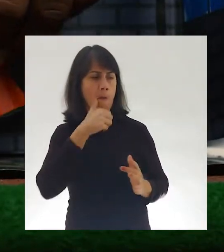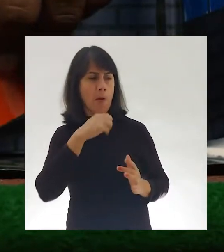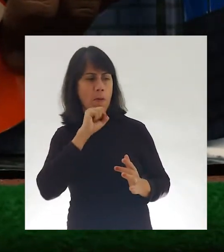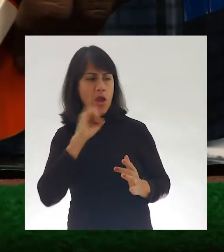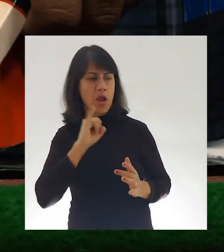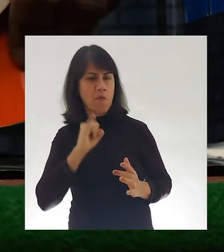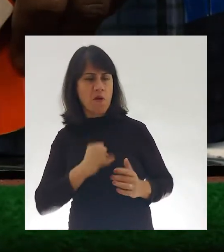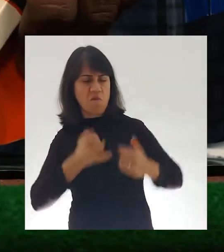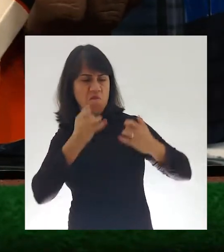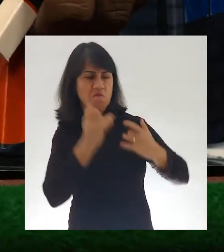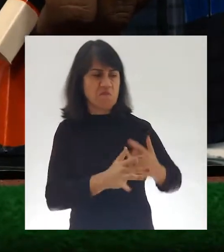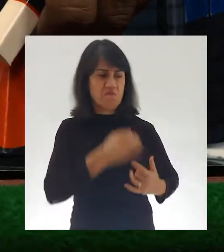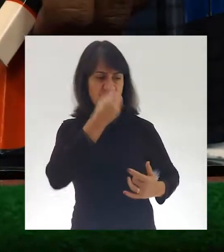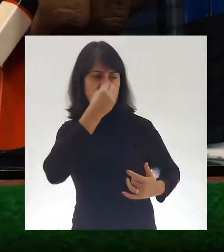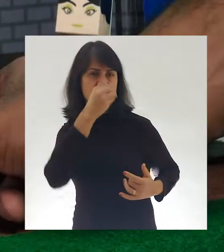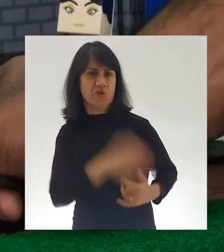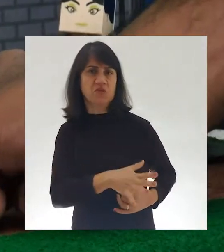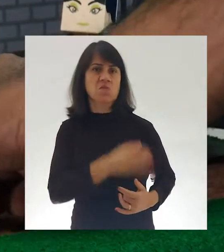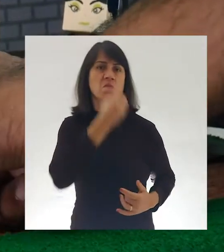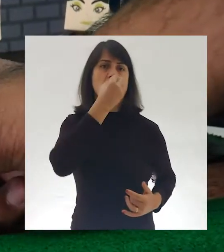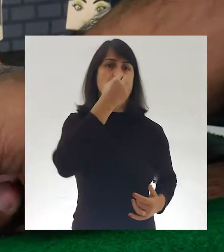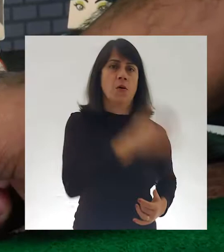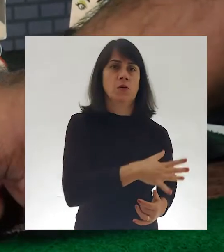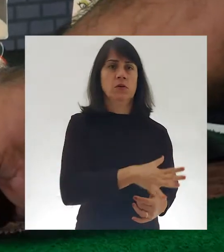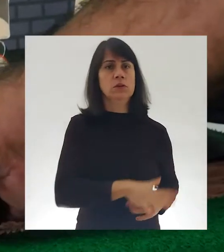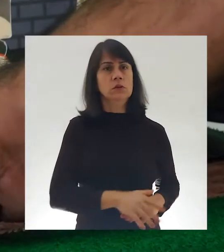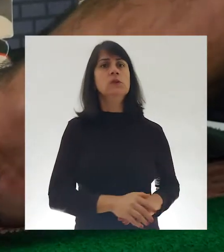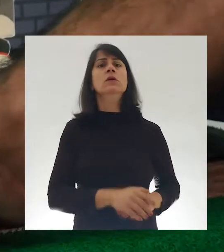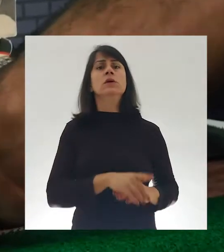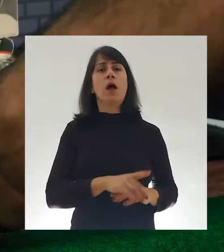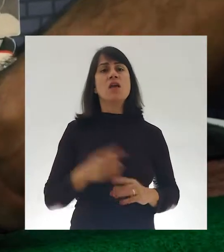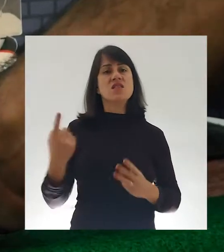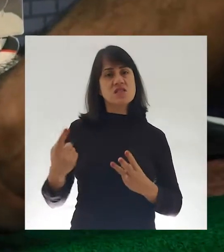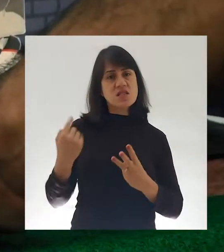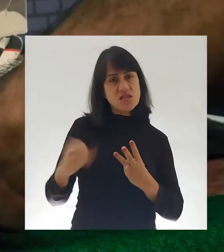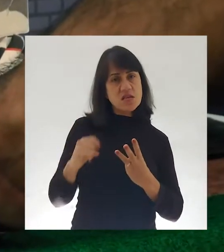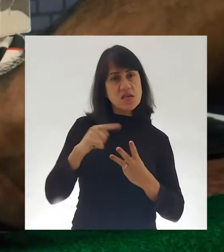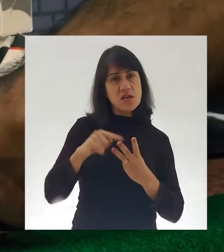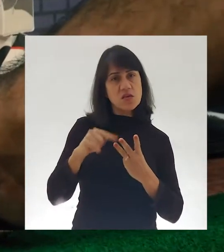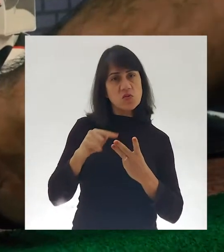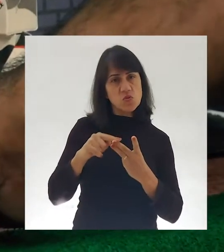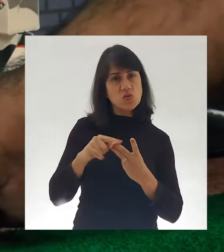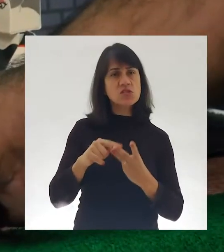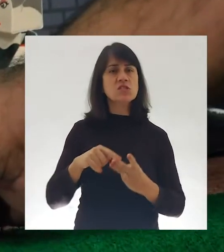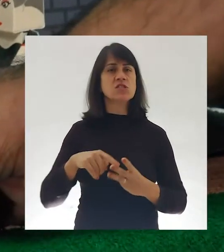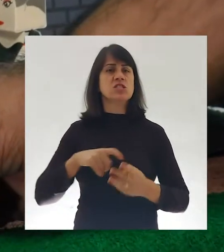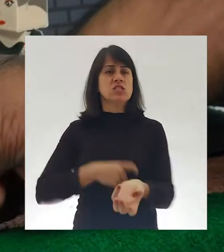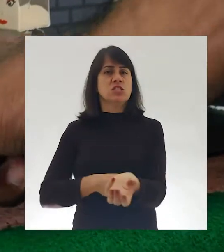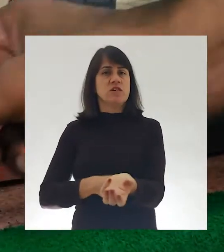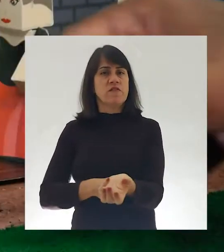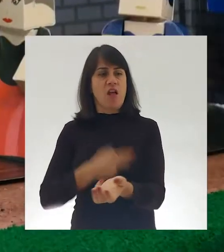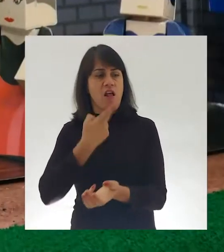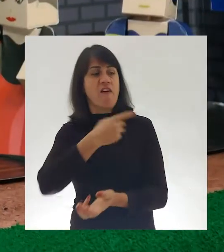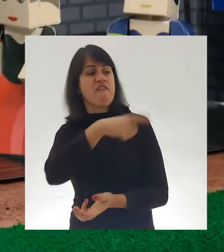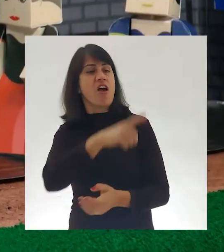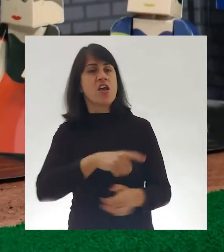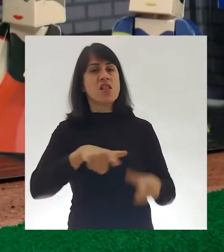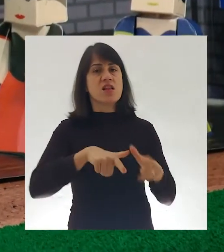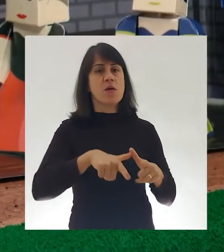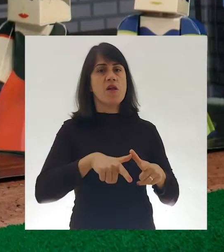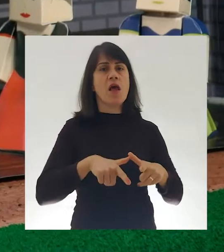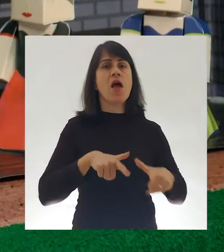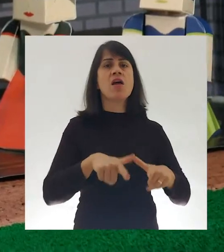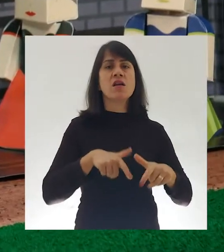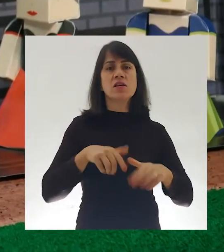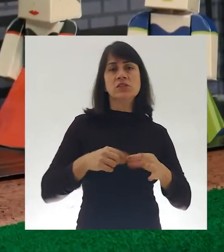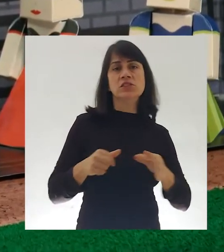maltratavam e eram ríspidas com ela. E quando elas estavam irritadas, a obrigavam a fiar perto de um poço que ficava do